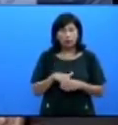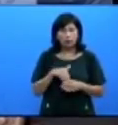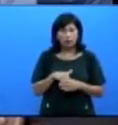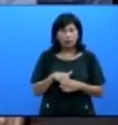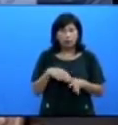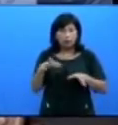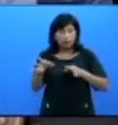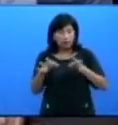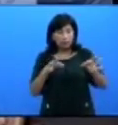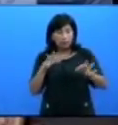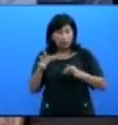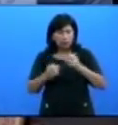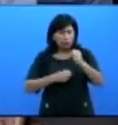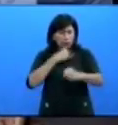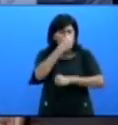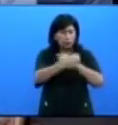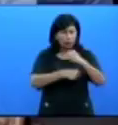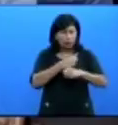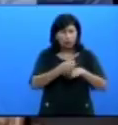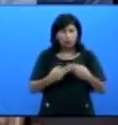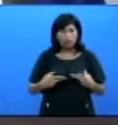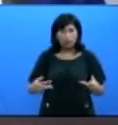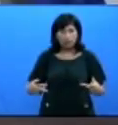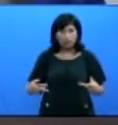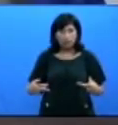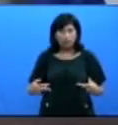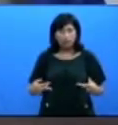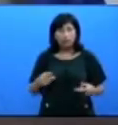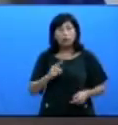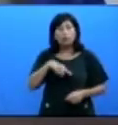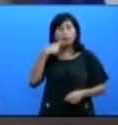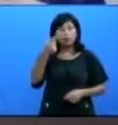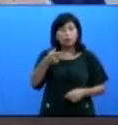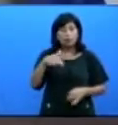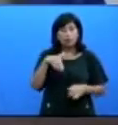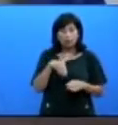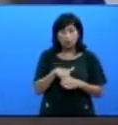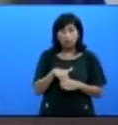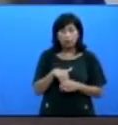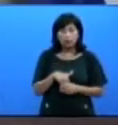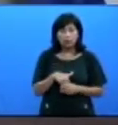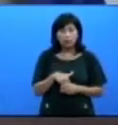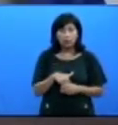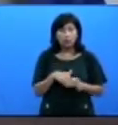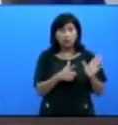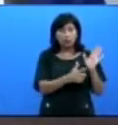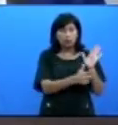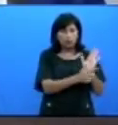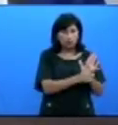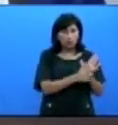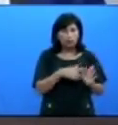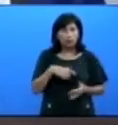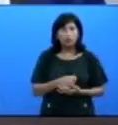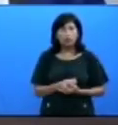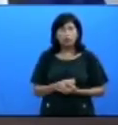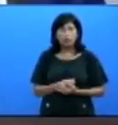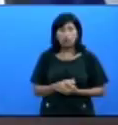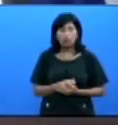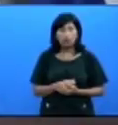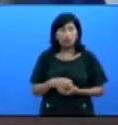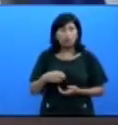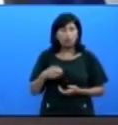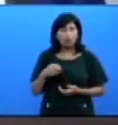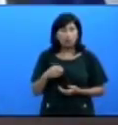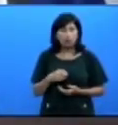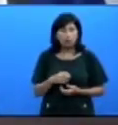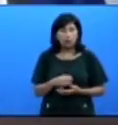Plano Plurianual, o chamado PPA. Depois, votamos a lei, a cada ano, a Lei